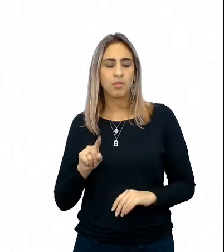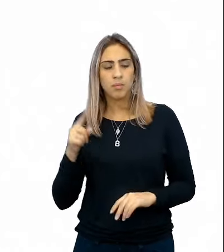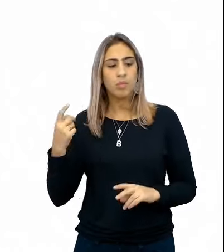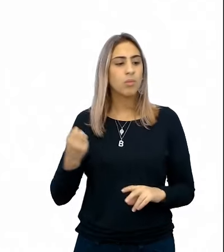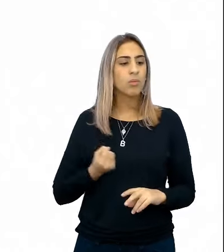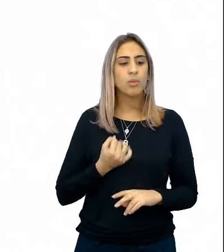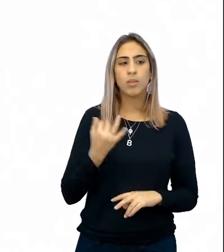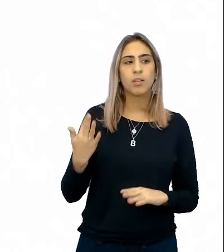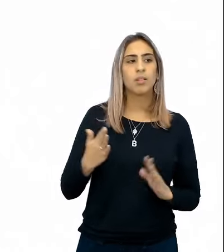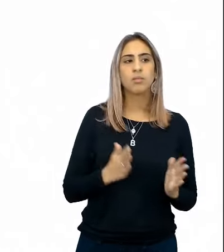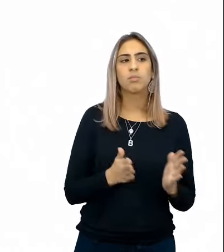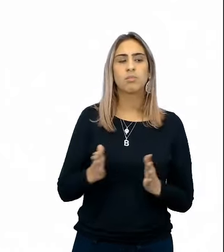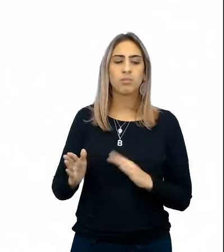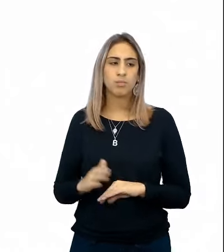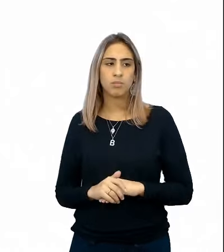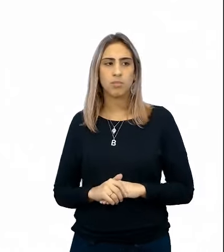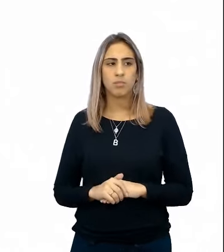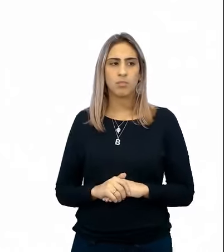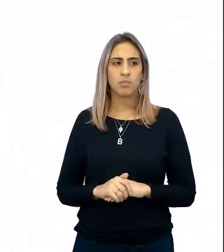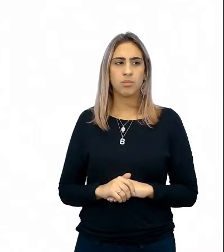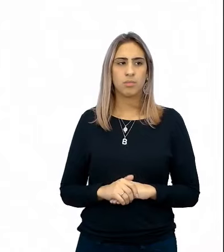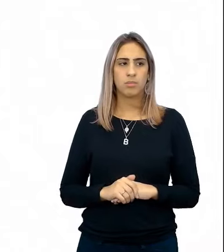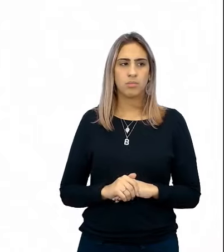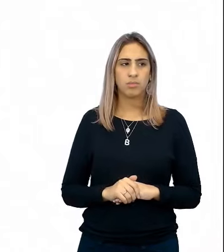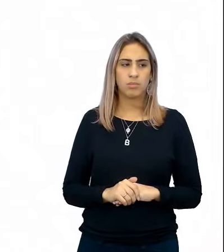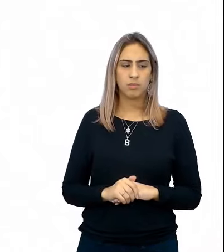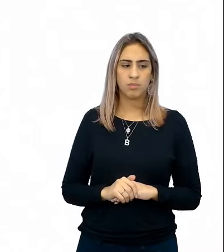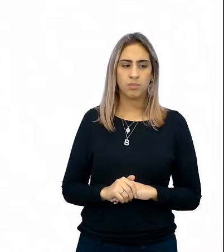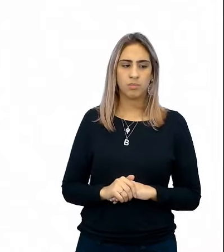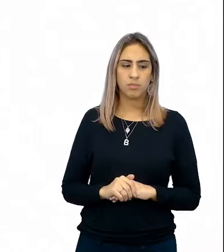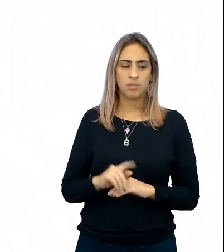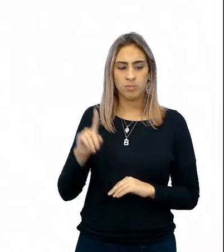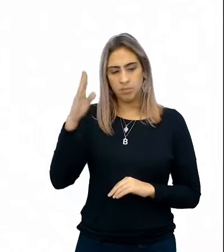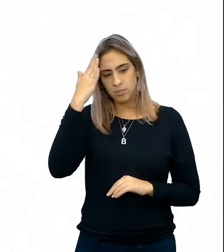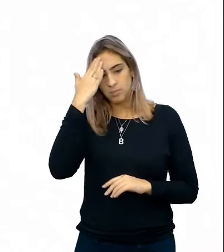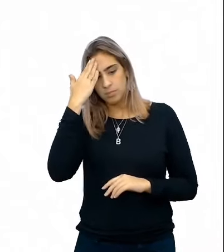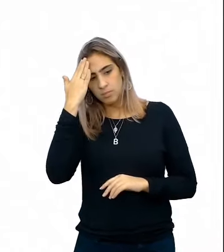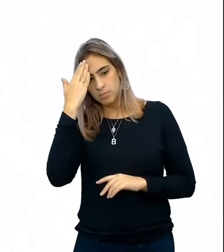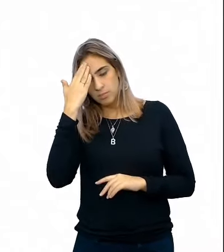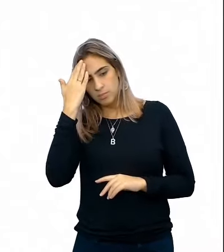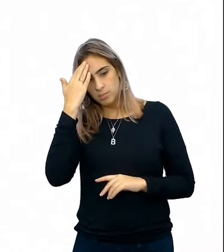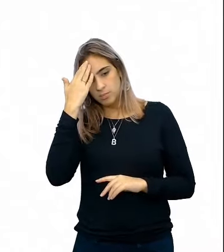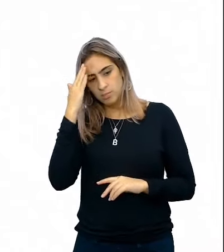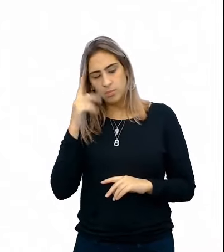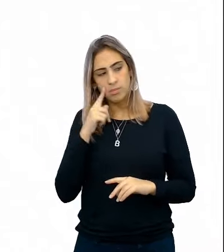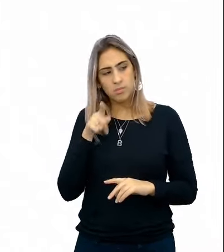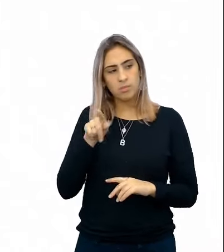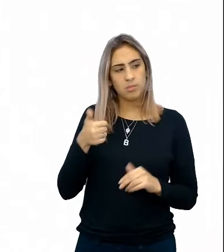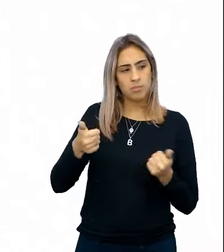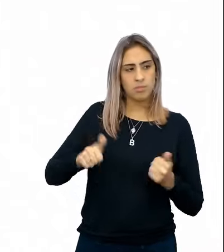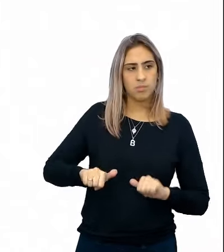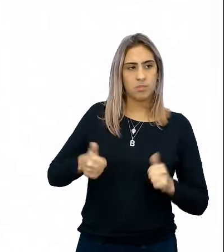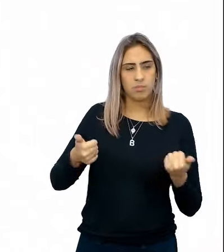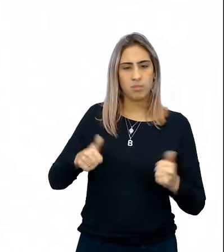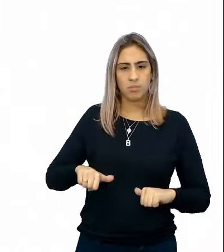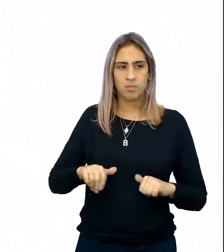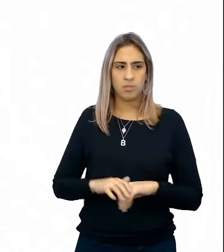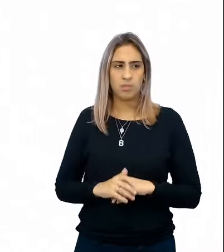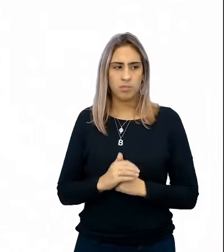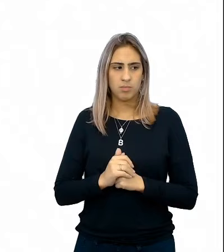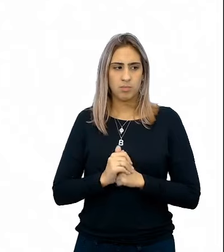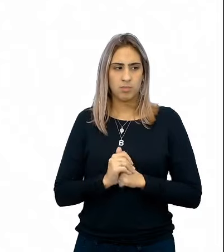de futsal há no parque. No item B, eles devem perceber que há 3 quadras de